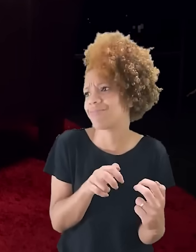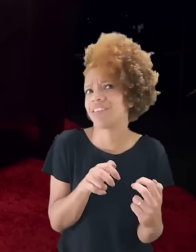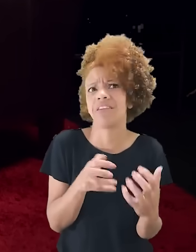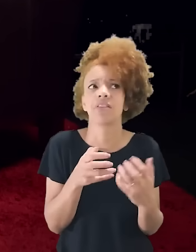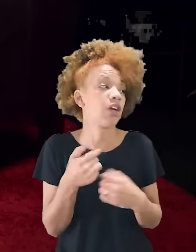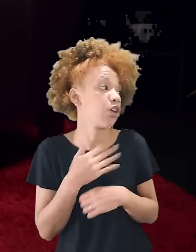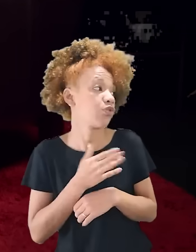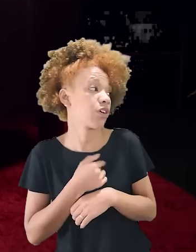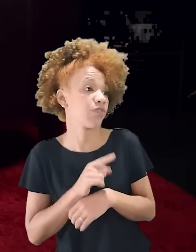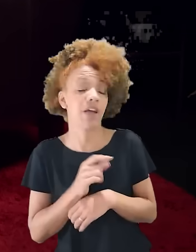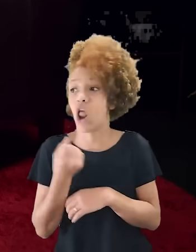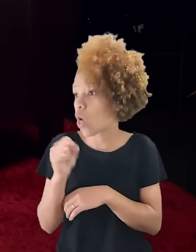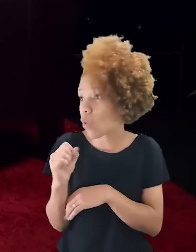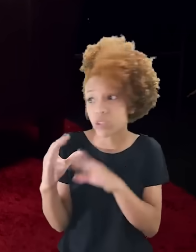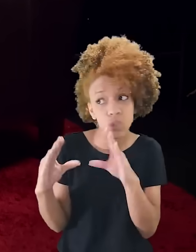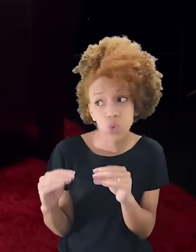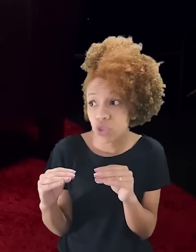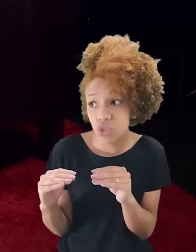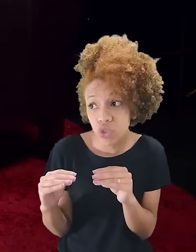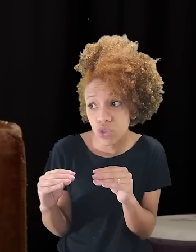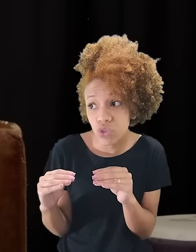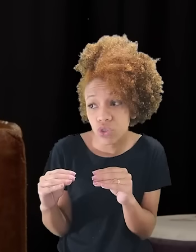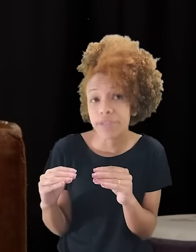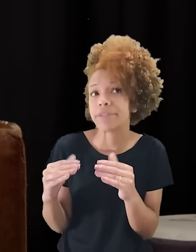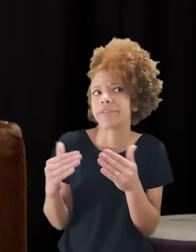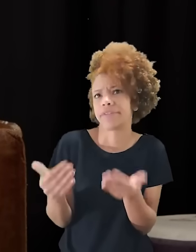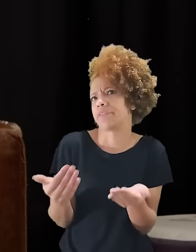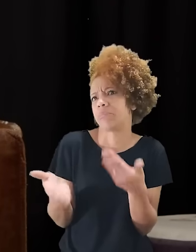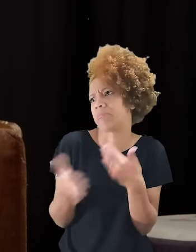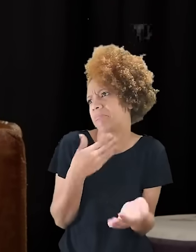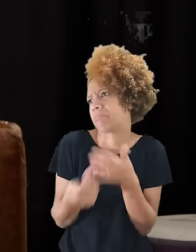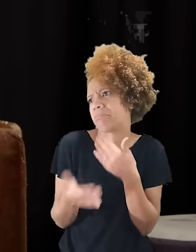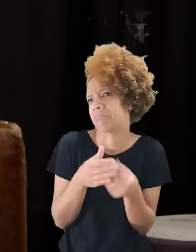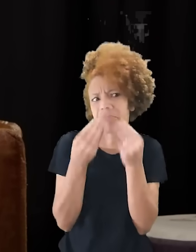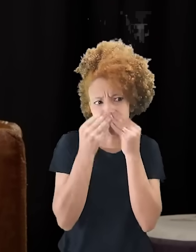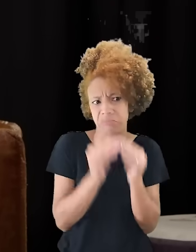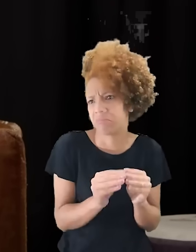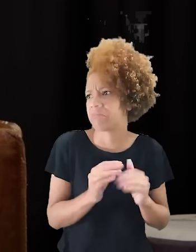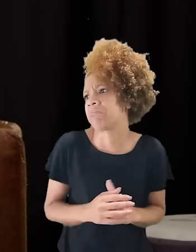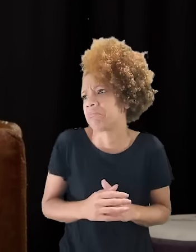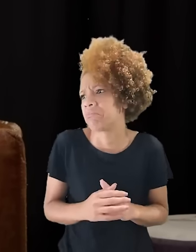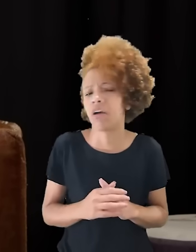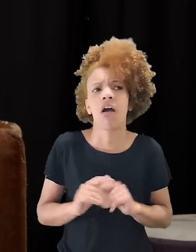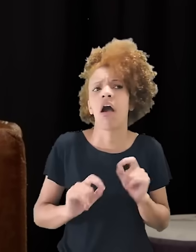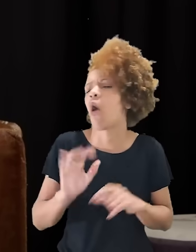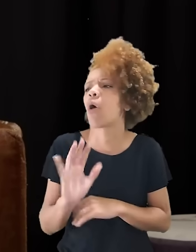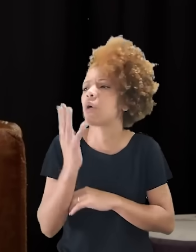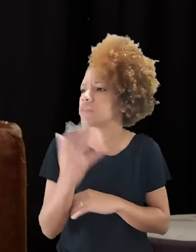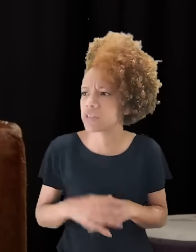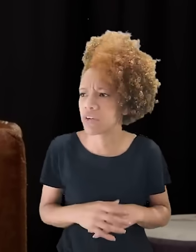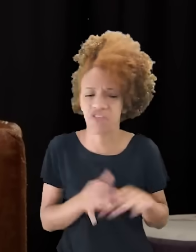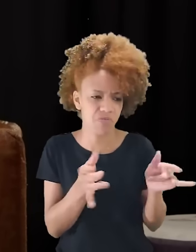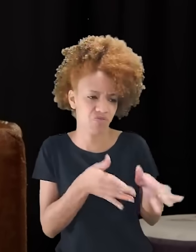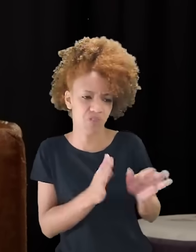vão o cara já foi muito era 8 horas da noite então eles estavam nem aí ah ah aconteceu alguma